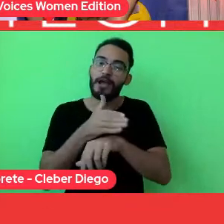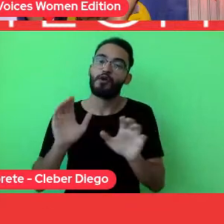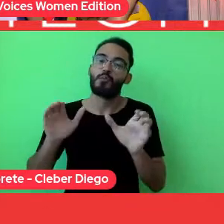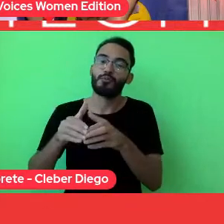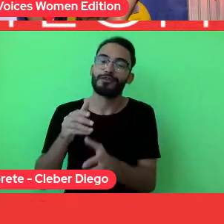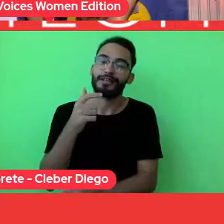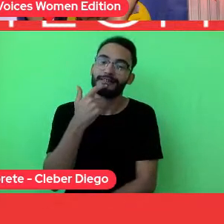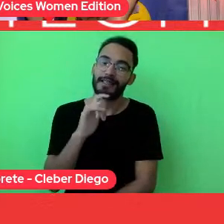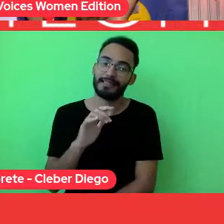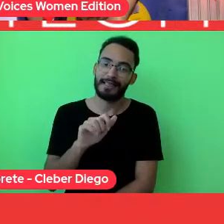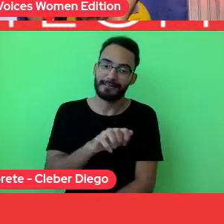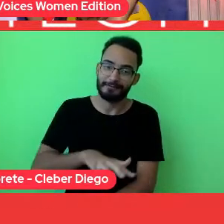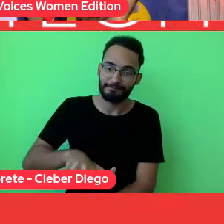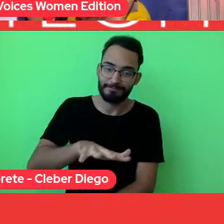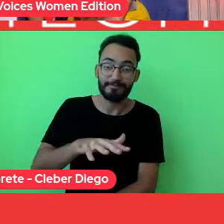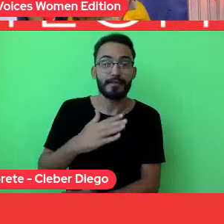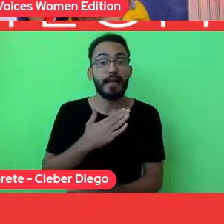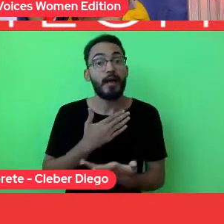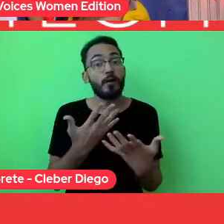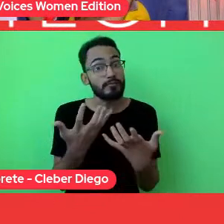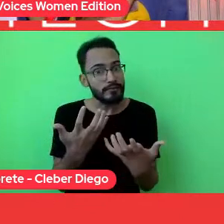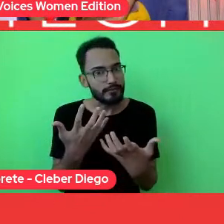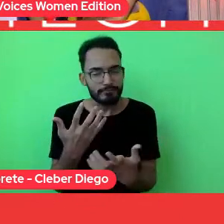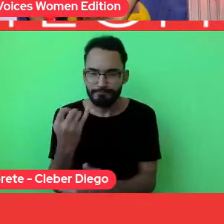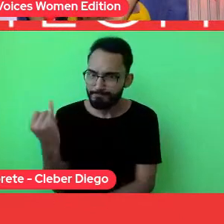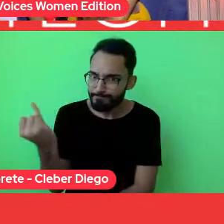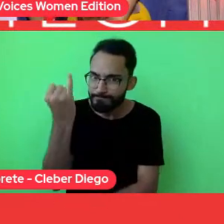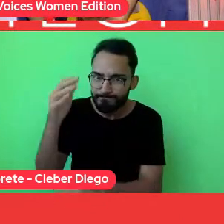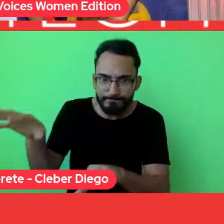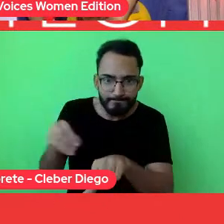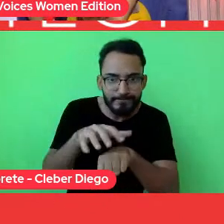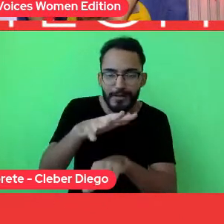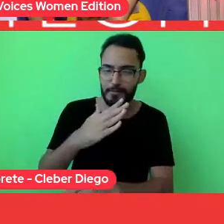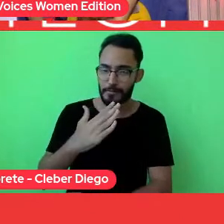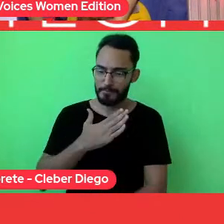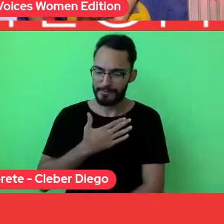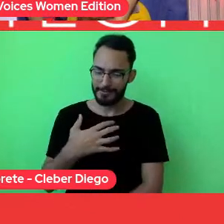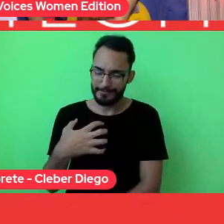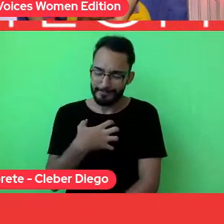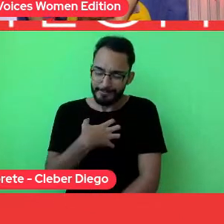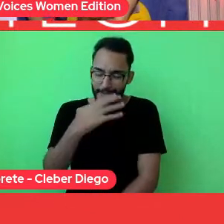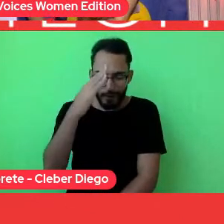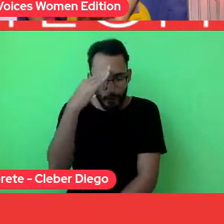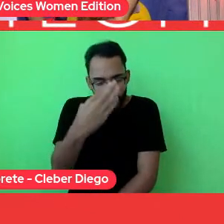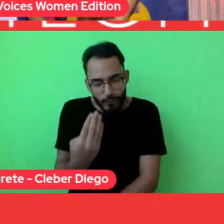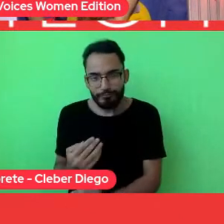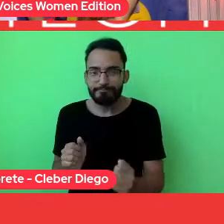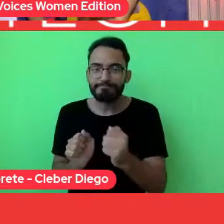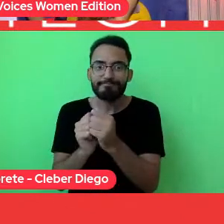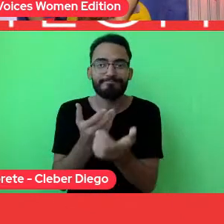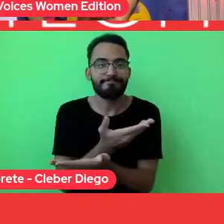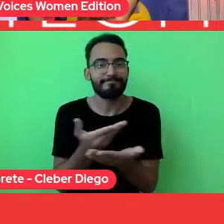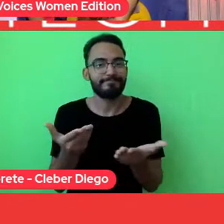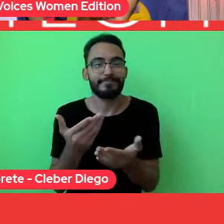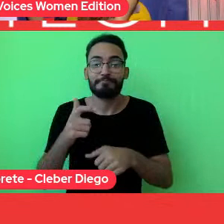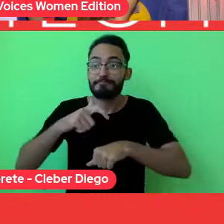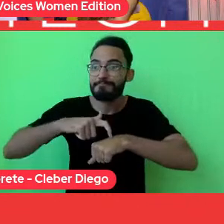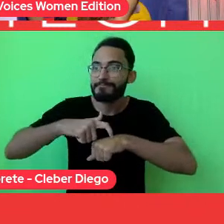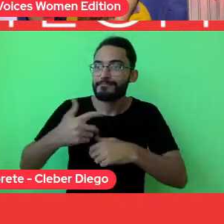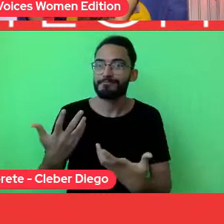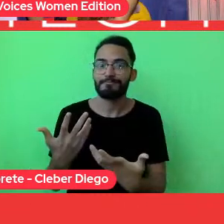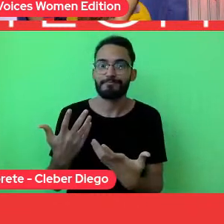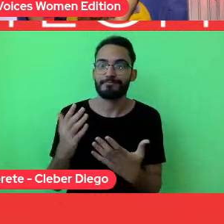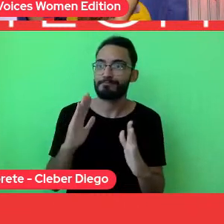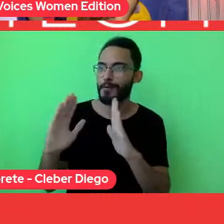né? E queria só reforçar que para mim é uma honra assim, estar dividindo isso e fazendo parte desse momento, né? Que eu acho que